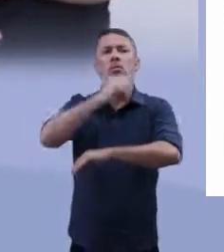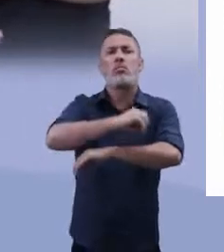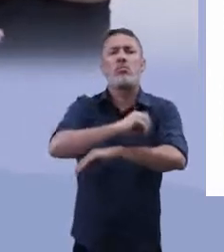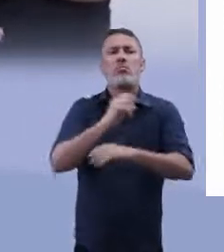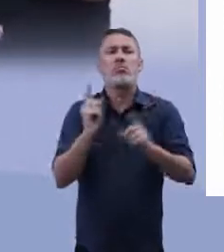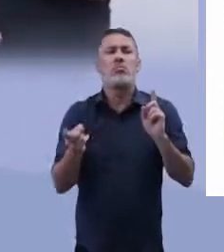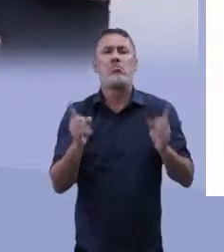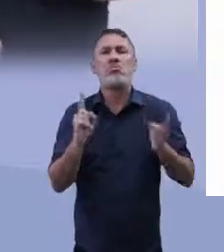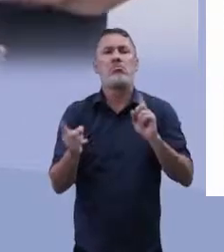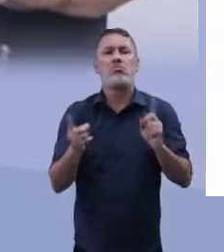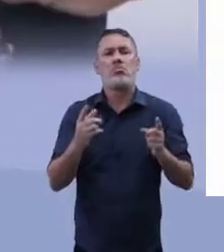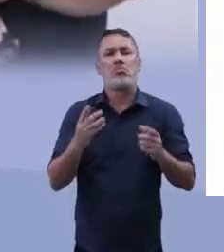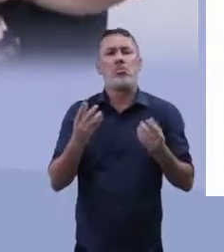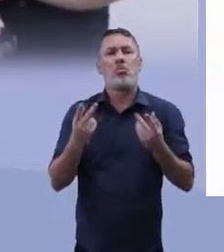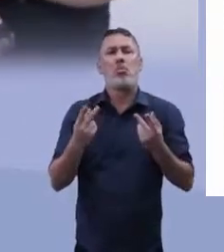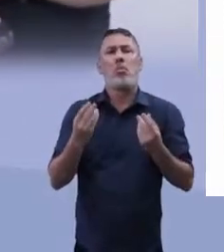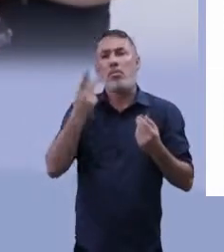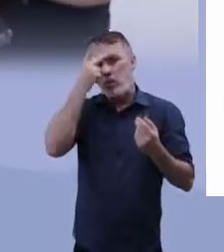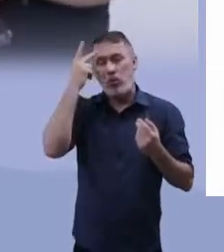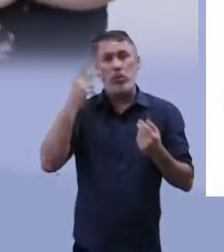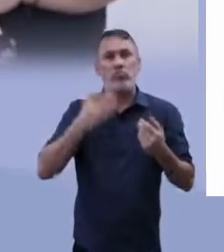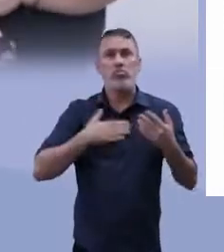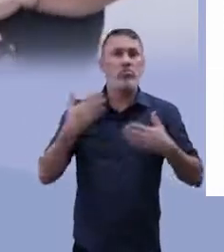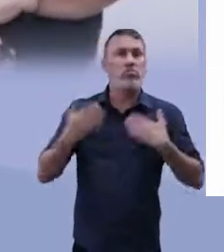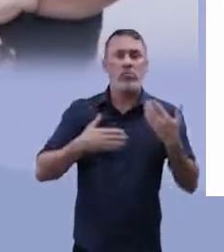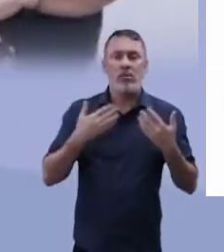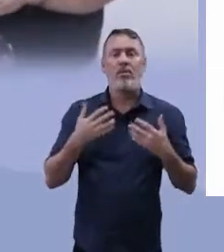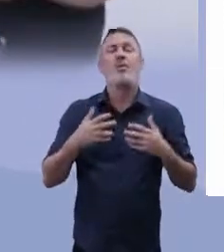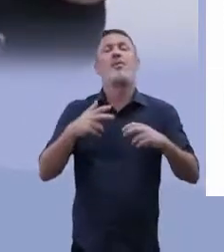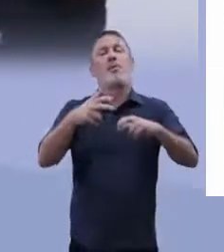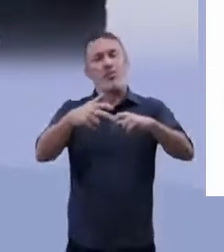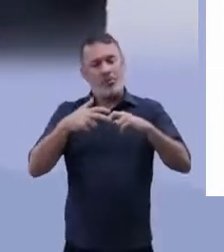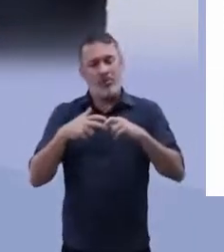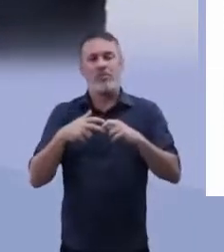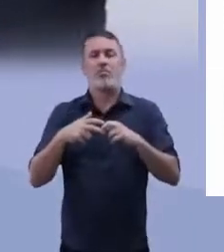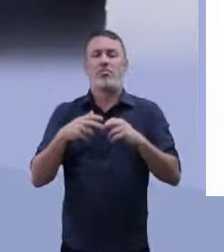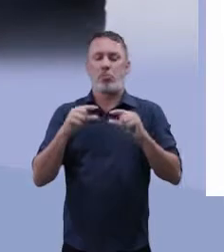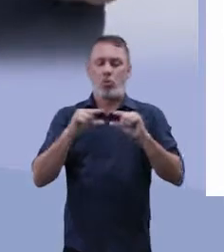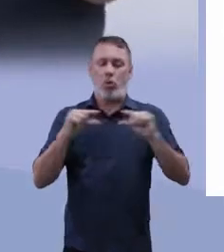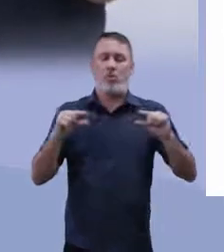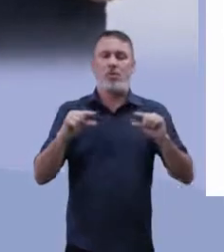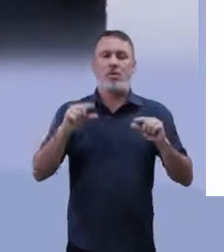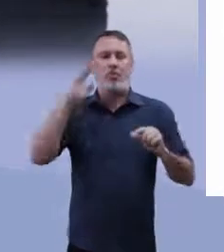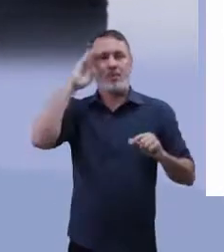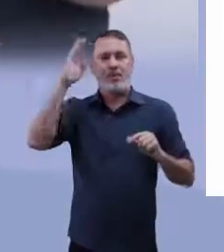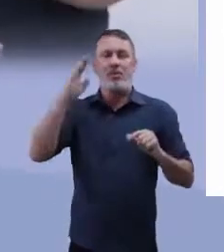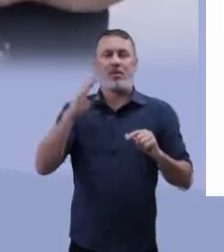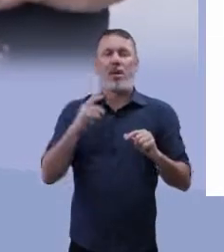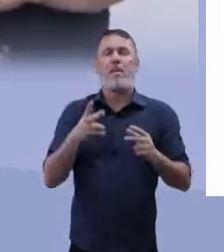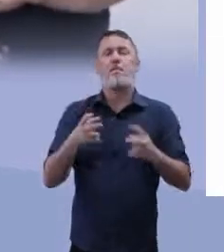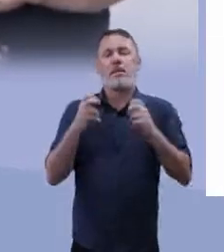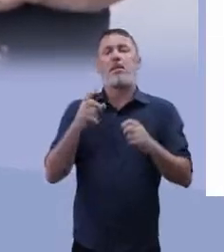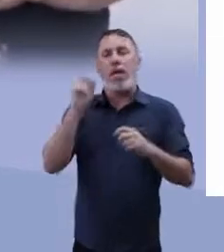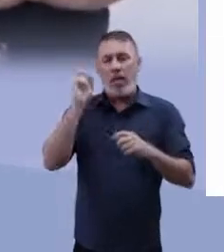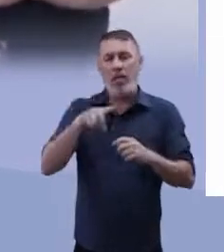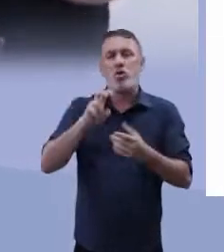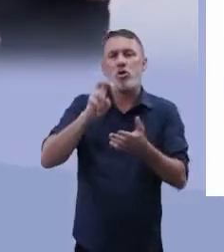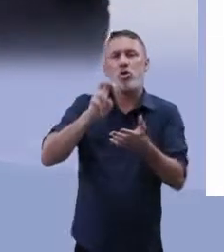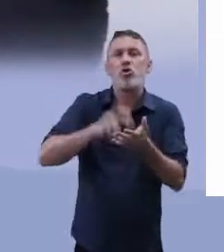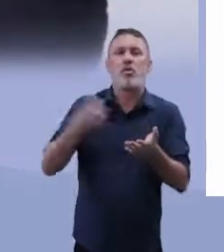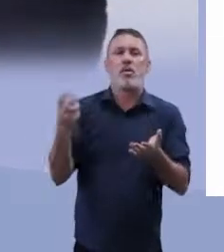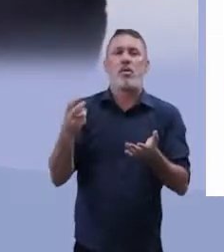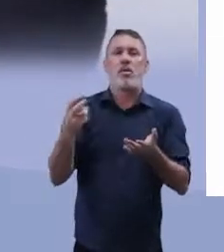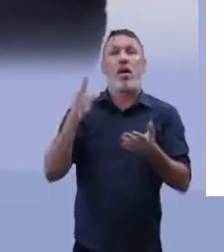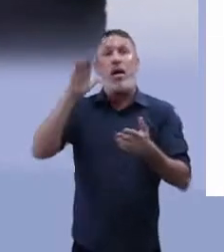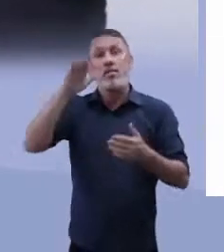caracterizá-lo. Monet, ao batizar a obra de Nascer do Sol, nos dá a certeza de que o dia começava. Você